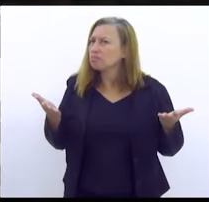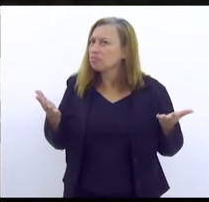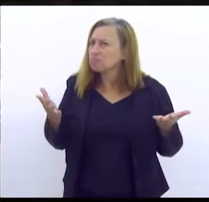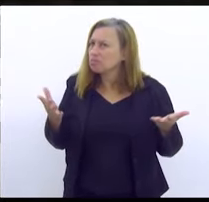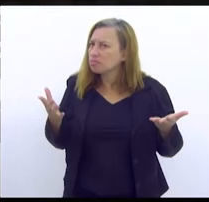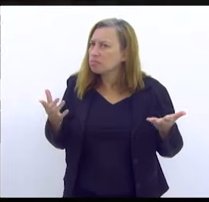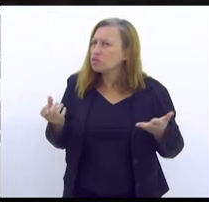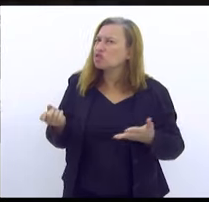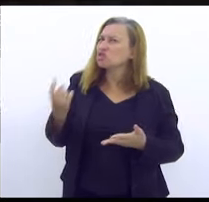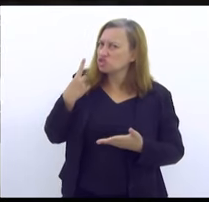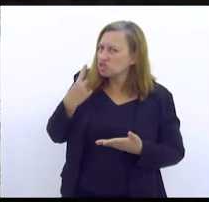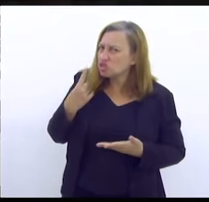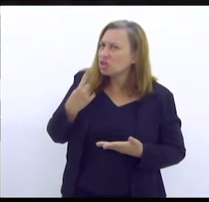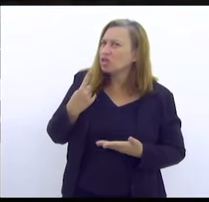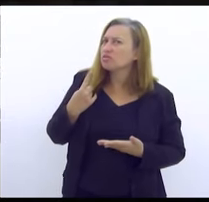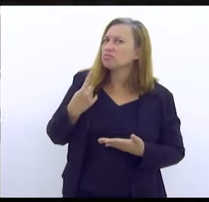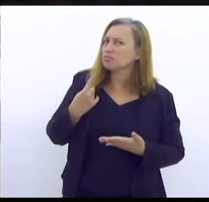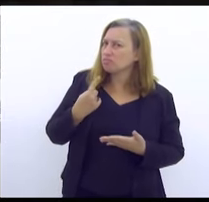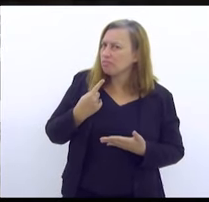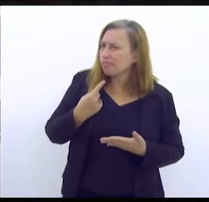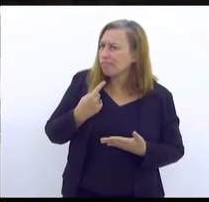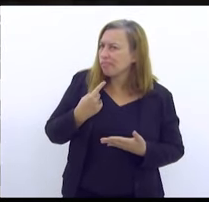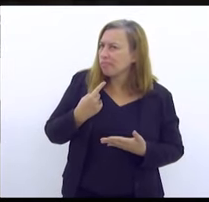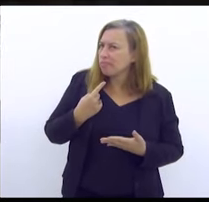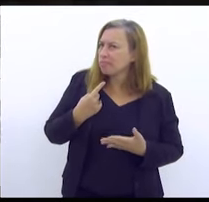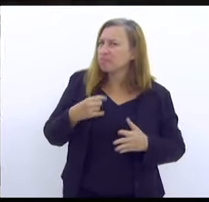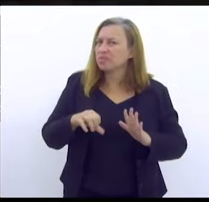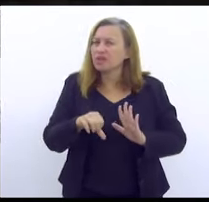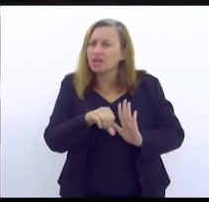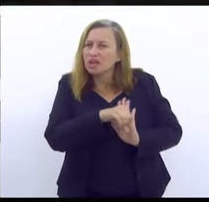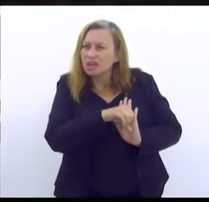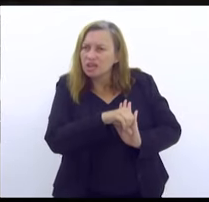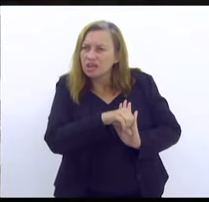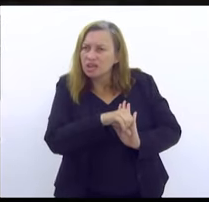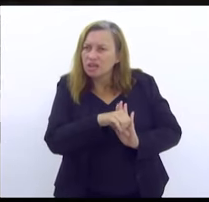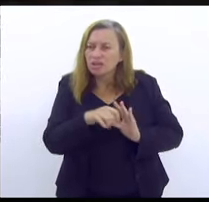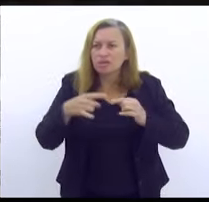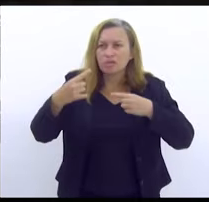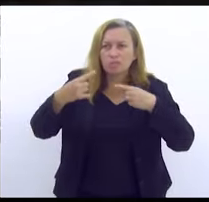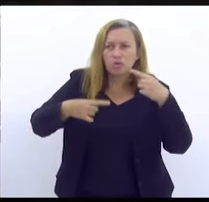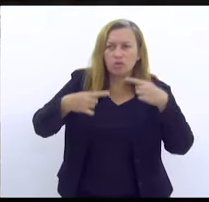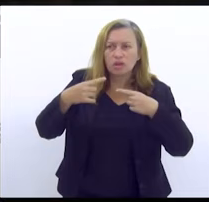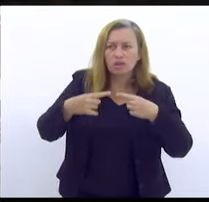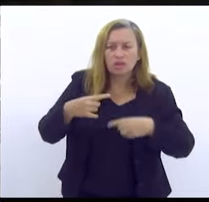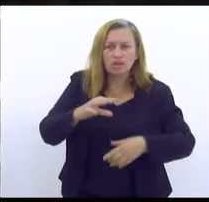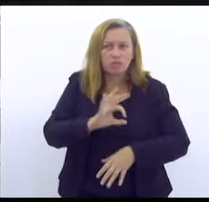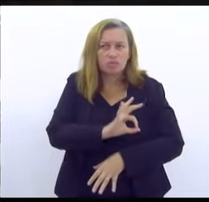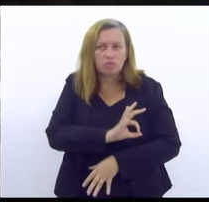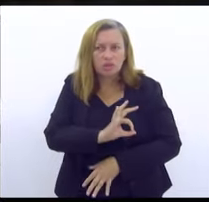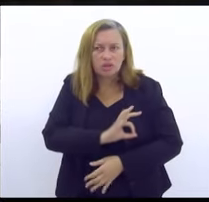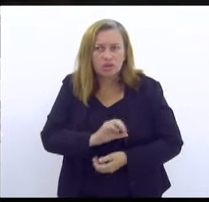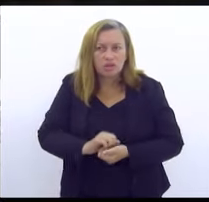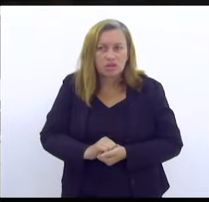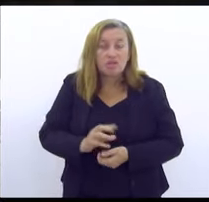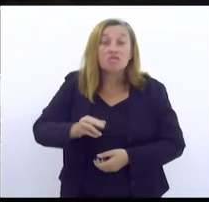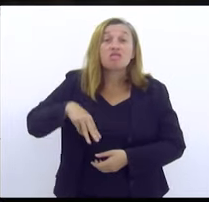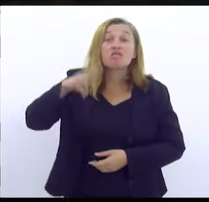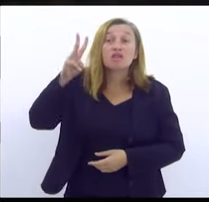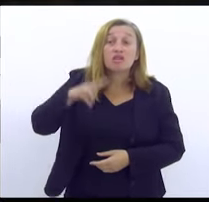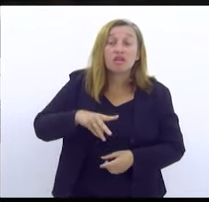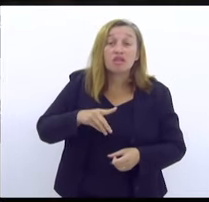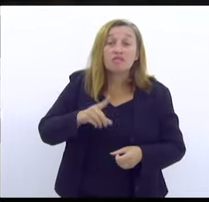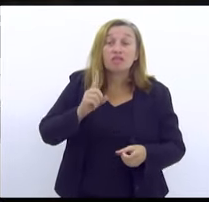algo de muito errado aí. É crime, política e polícia. Quem é que vai desvendar